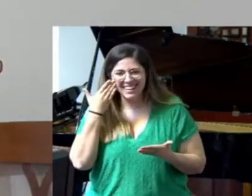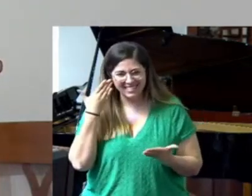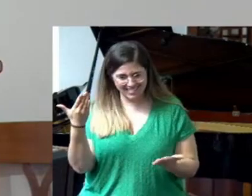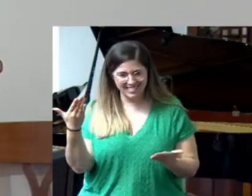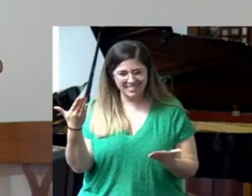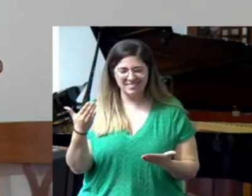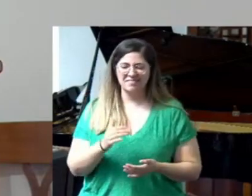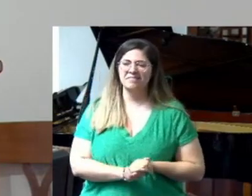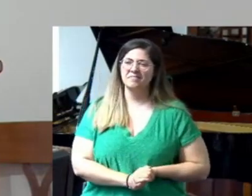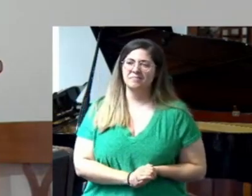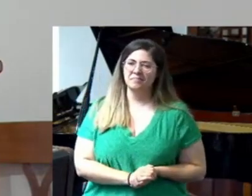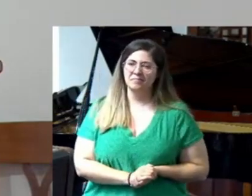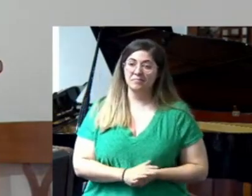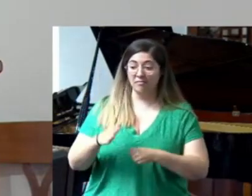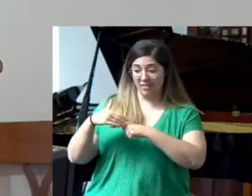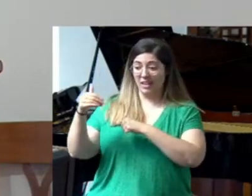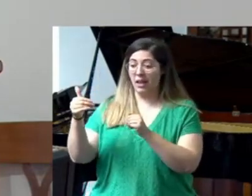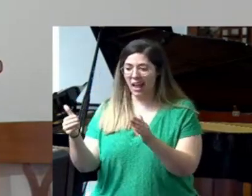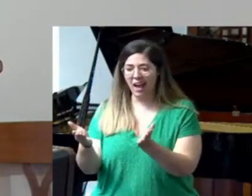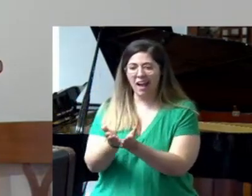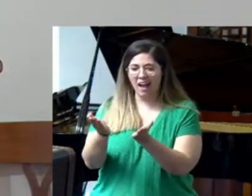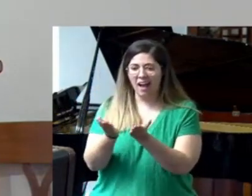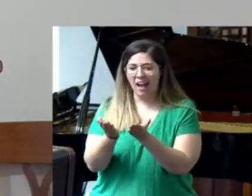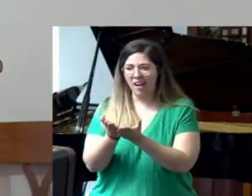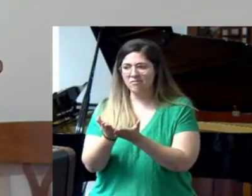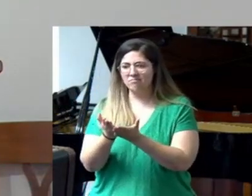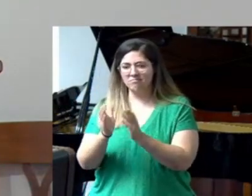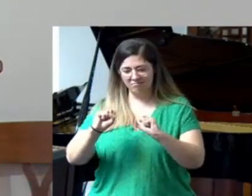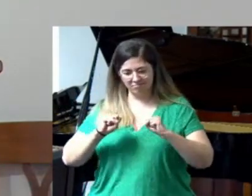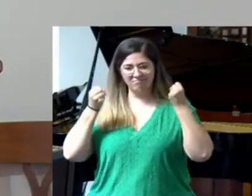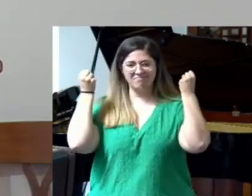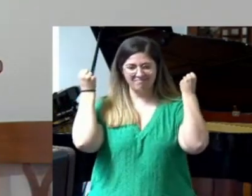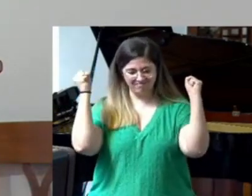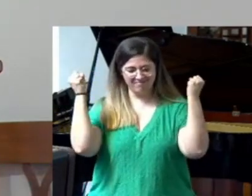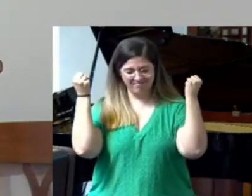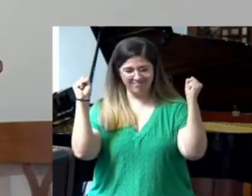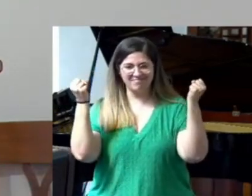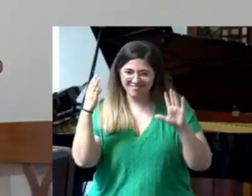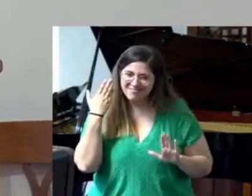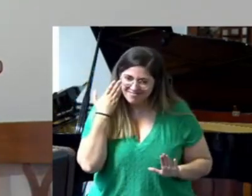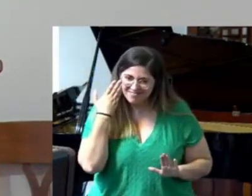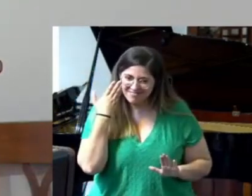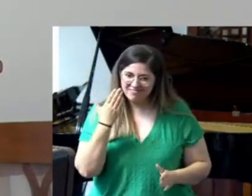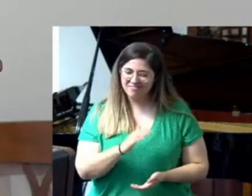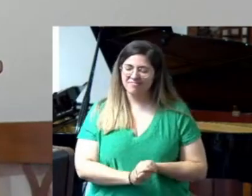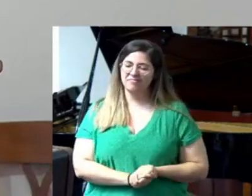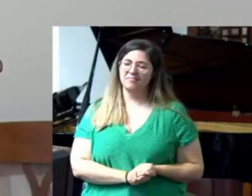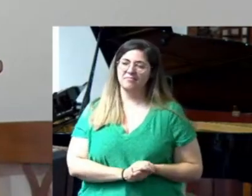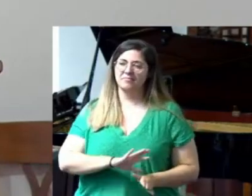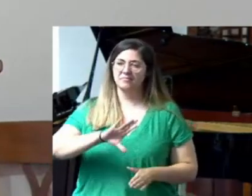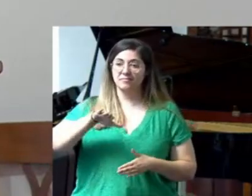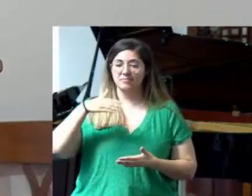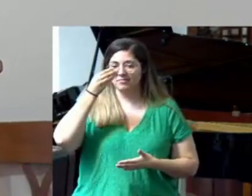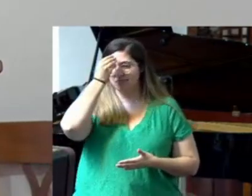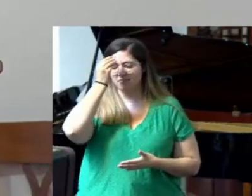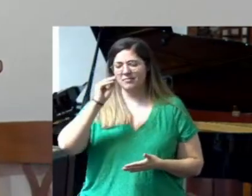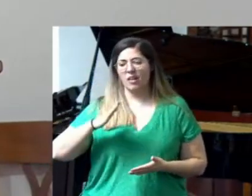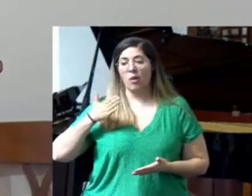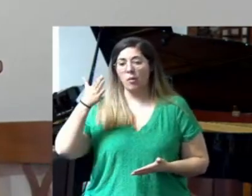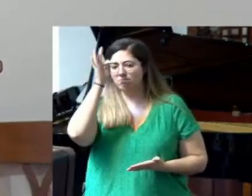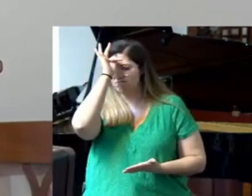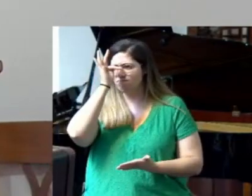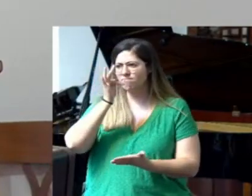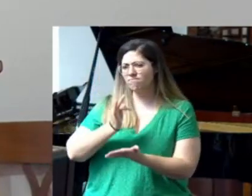ativamente, era o que Bonhoeffer queria chamar, chamando os cristãos a viverem um evangelho ativo. Então, quando a fé